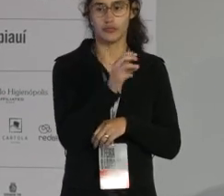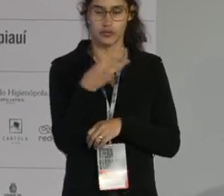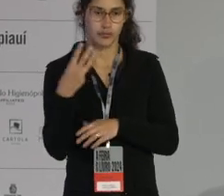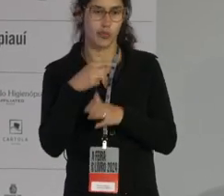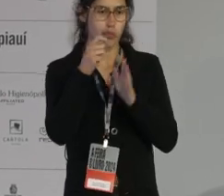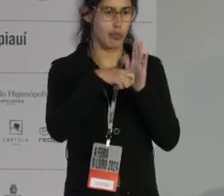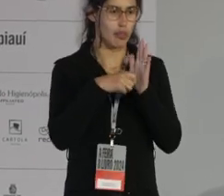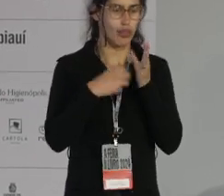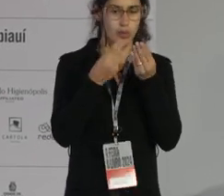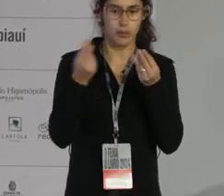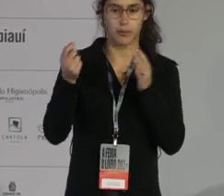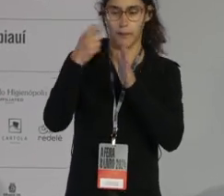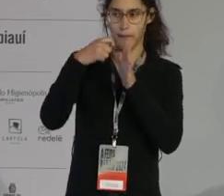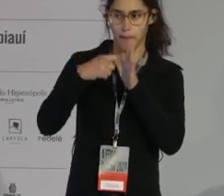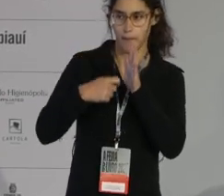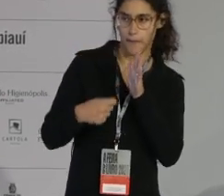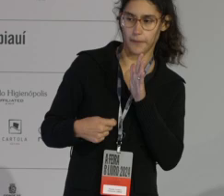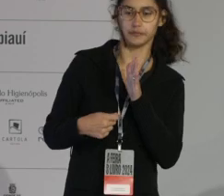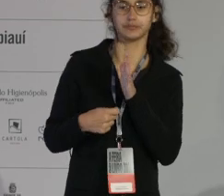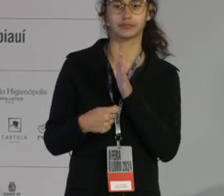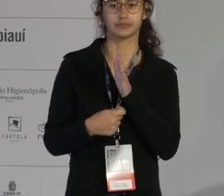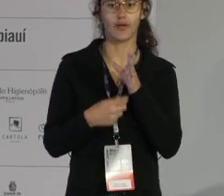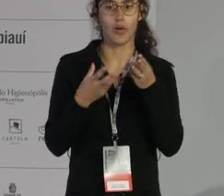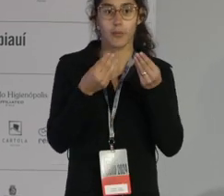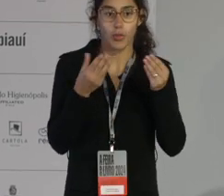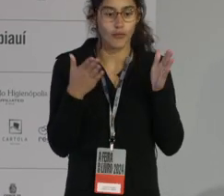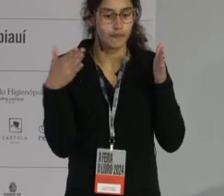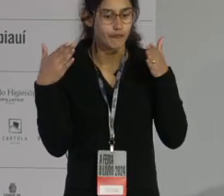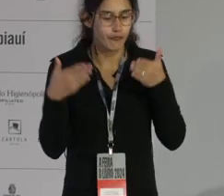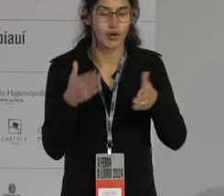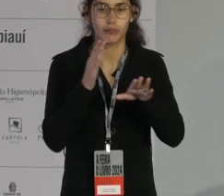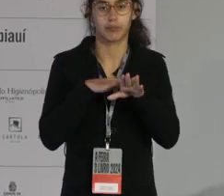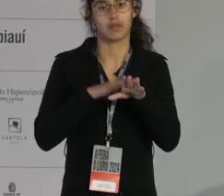escrevi muito, assim, escrevi... Febrilmente, assim.